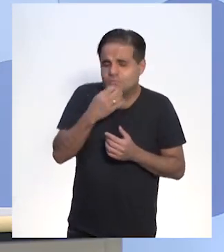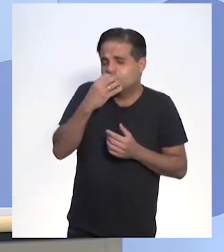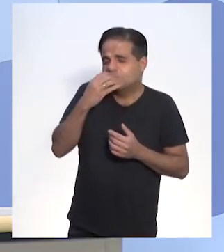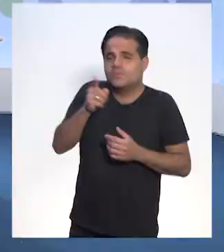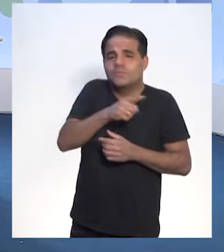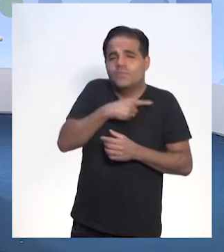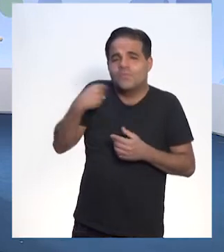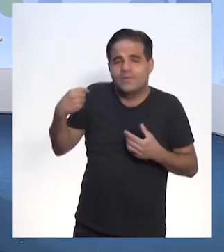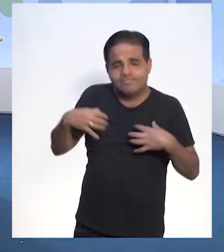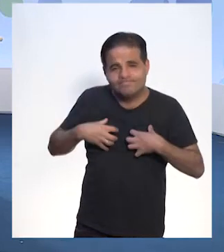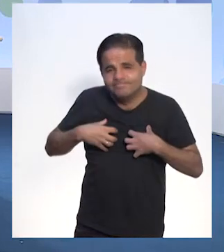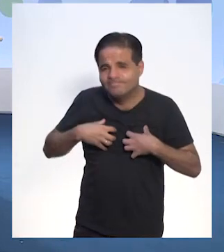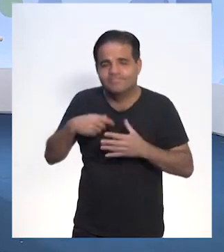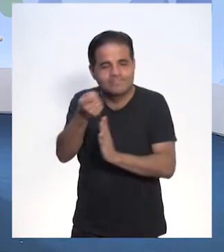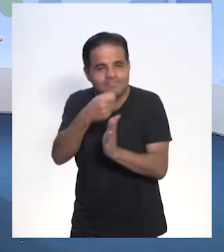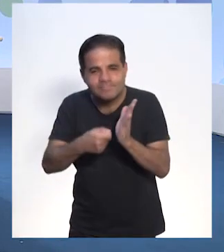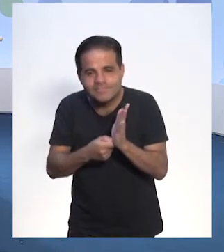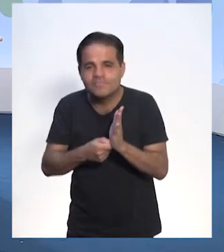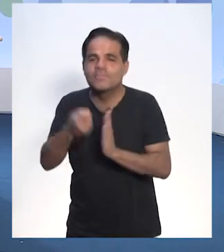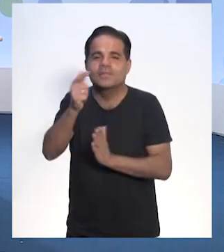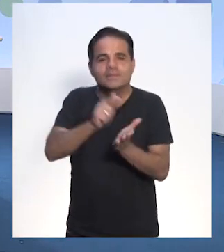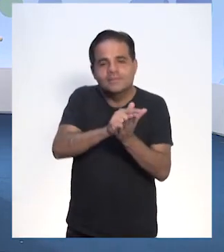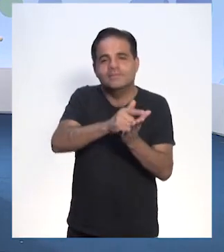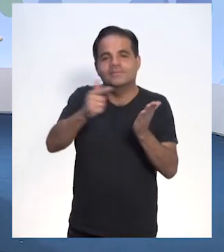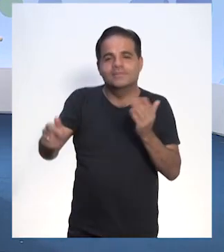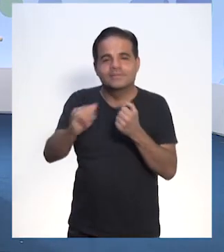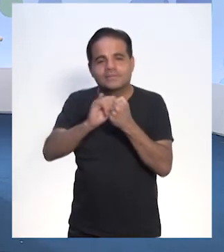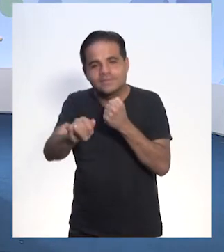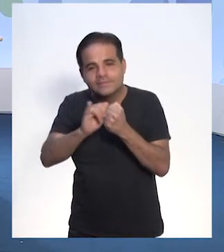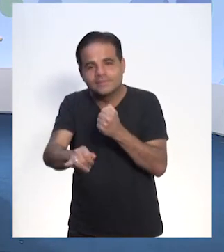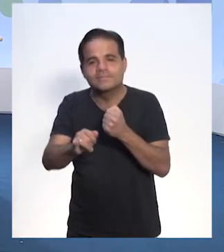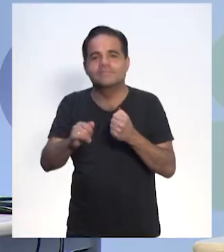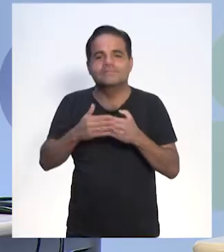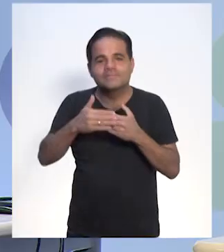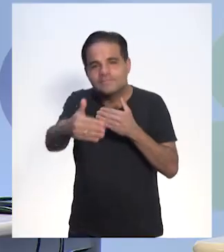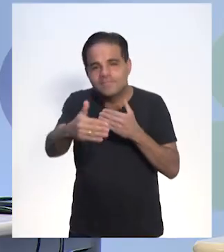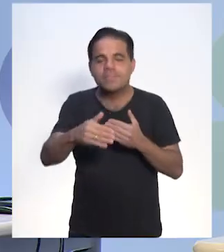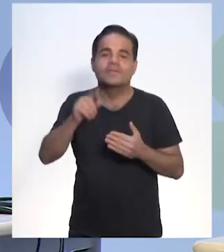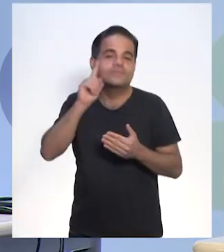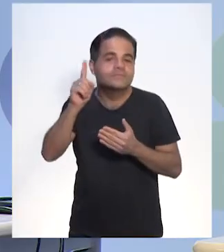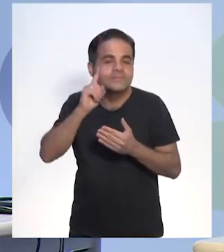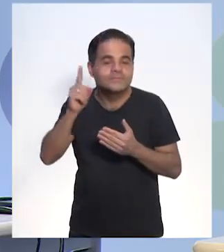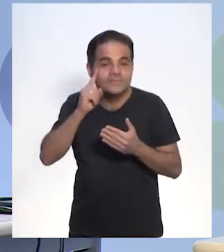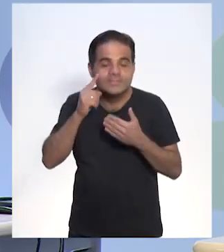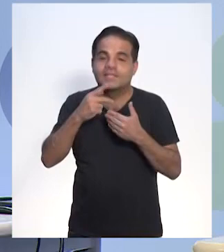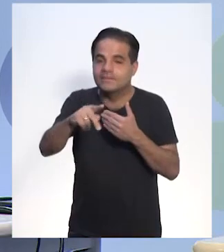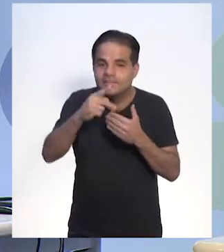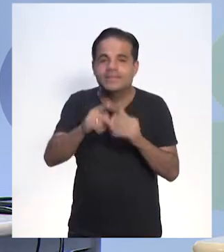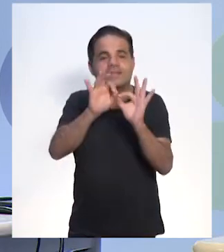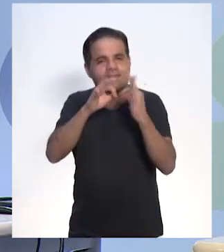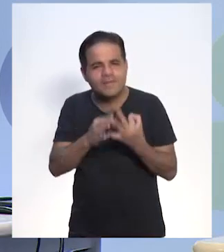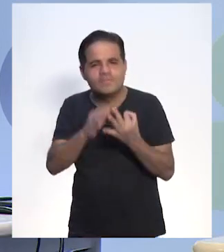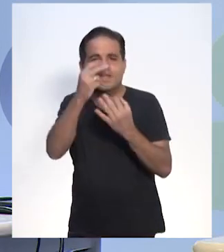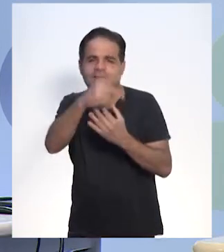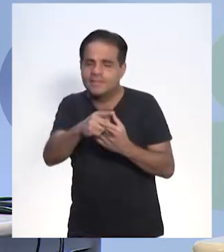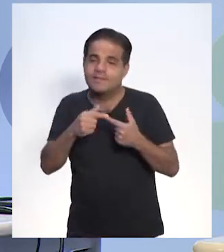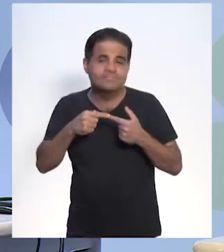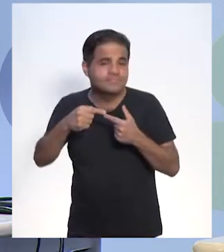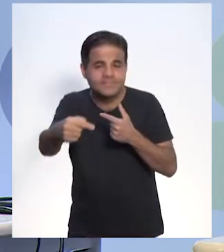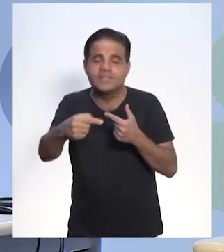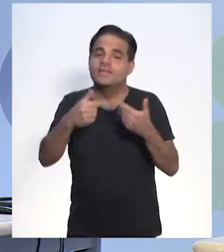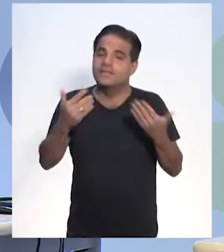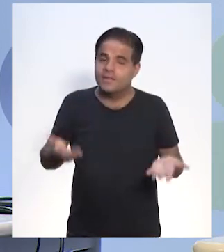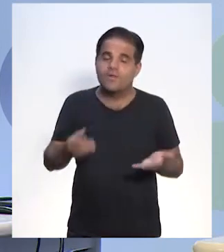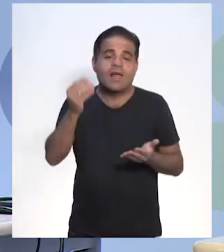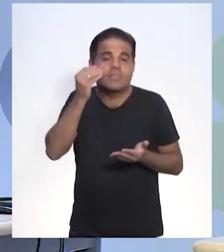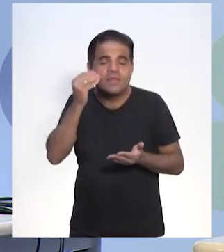falando sobre passeios com animais, cachorros. Tinha um livro didático que eu lembro que falava muito do dia a dia de uma pessoa. Aquele Marley e eu,